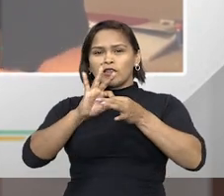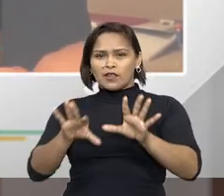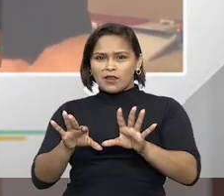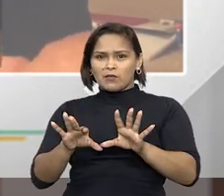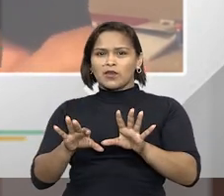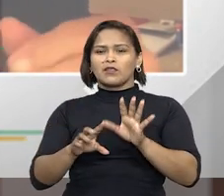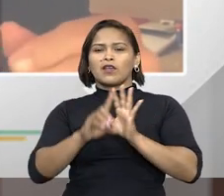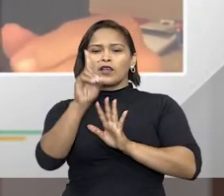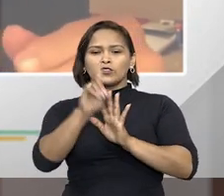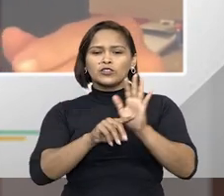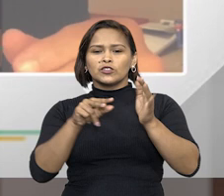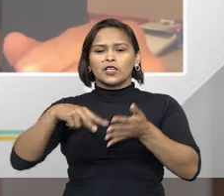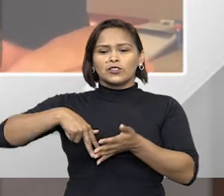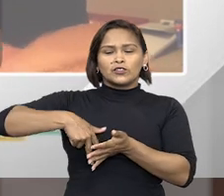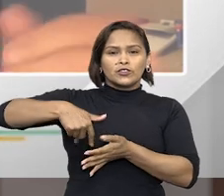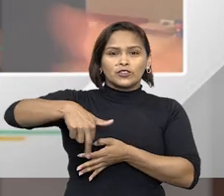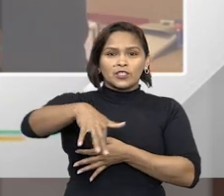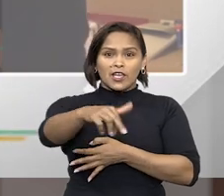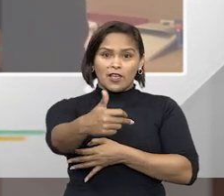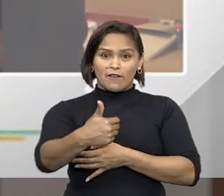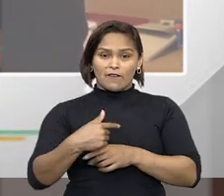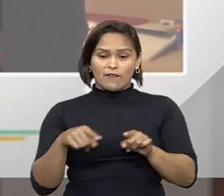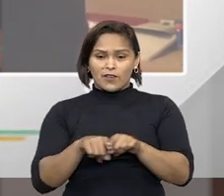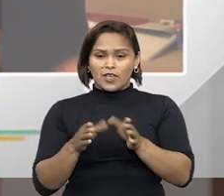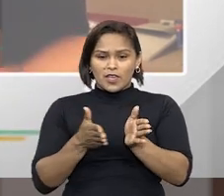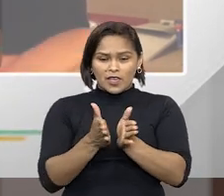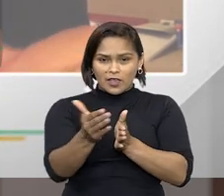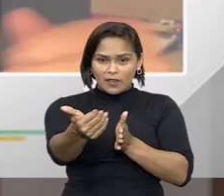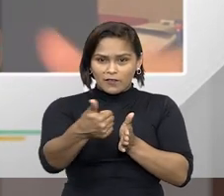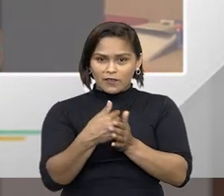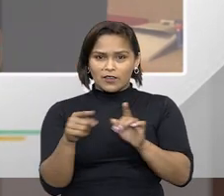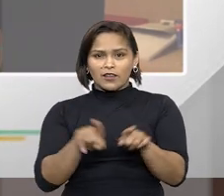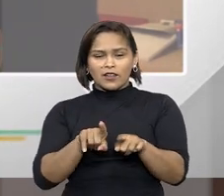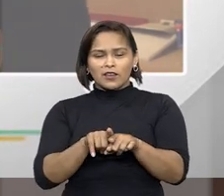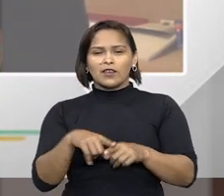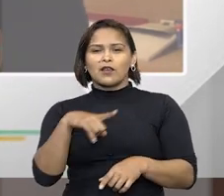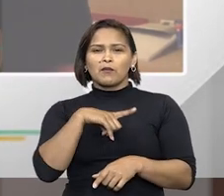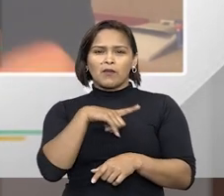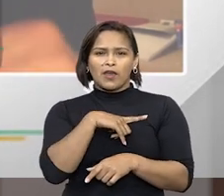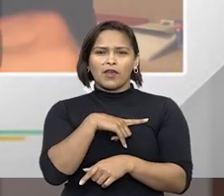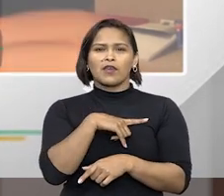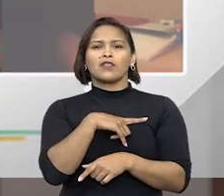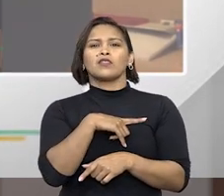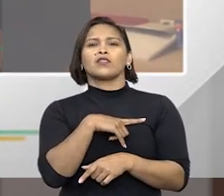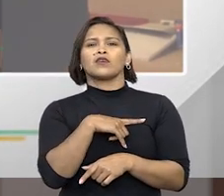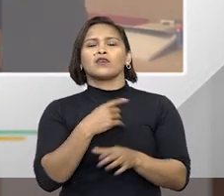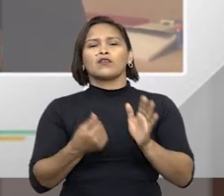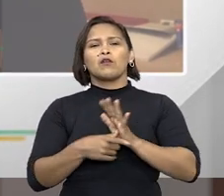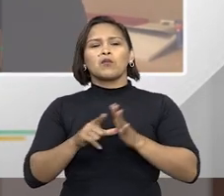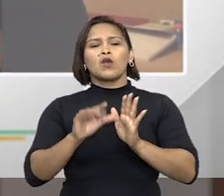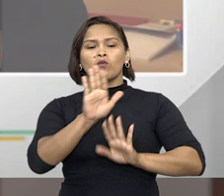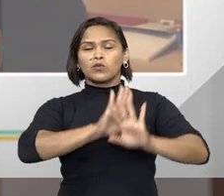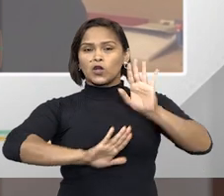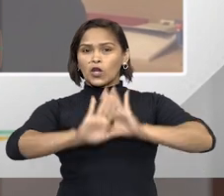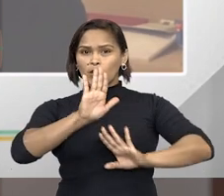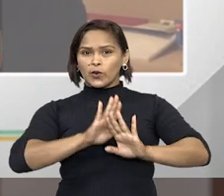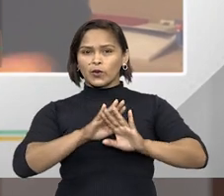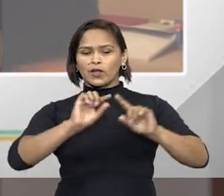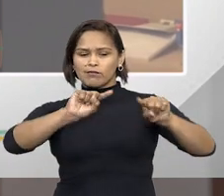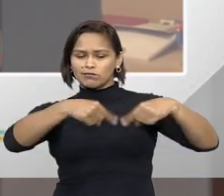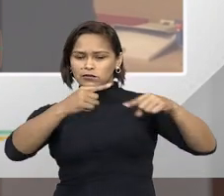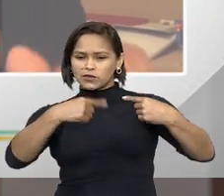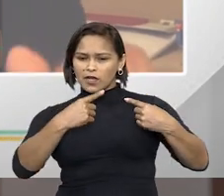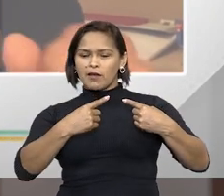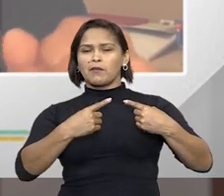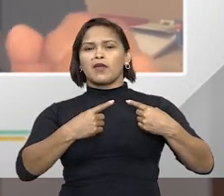locomoção. Ele também se presta para, como preventivo de ameaça